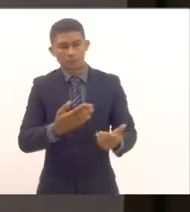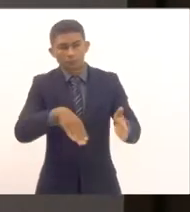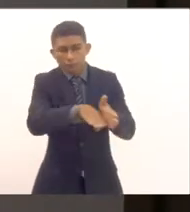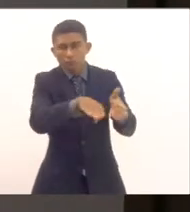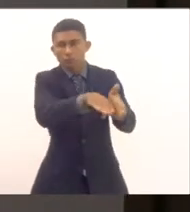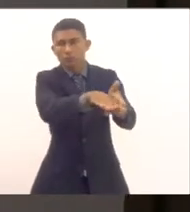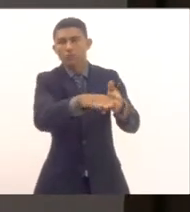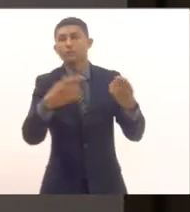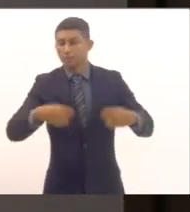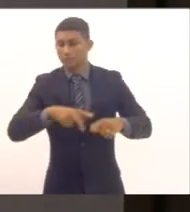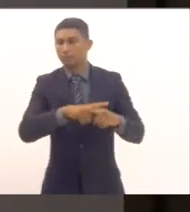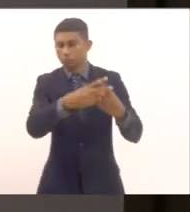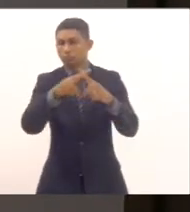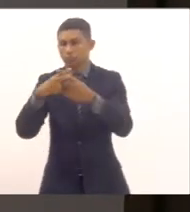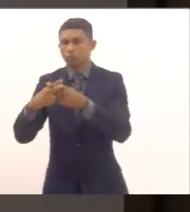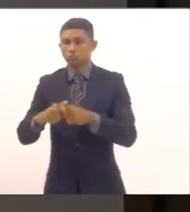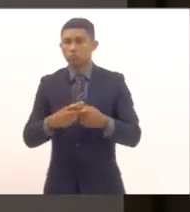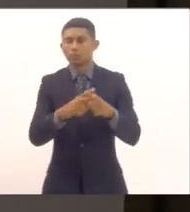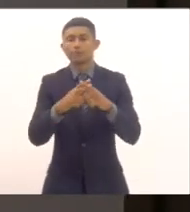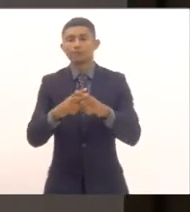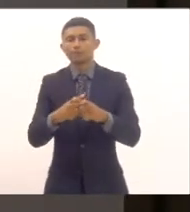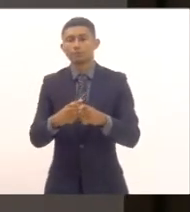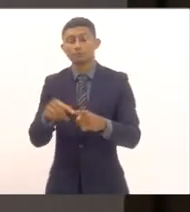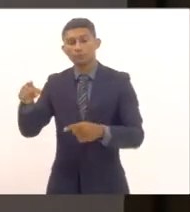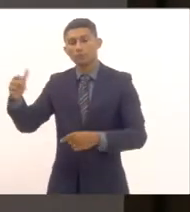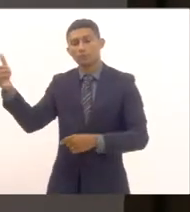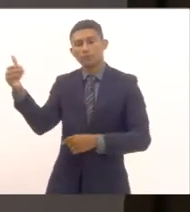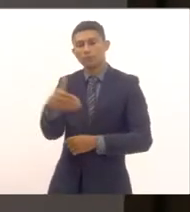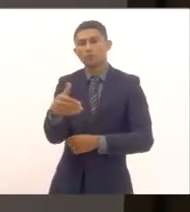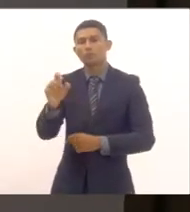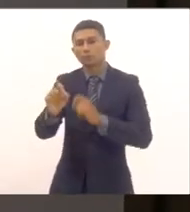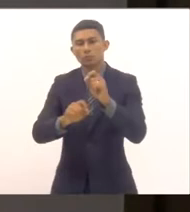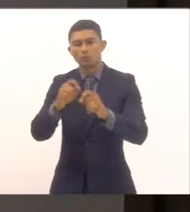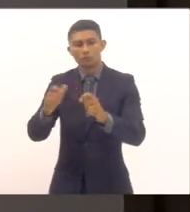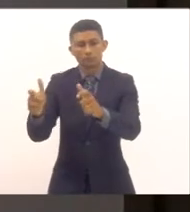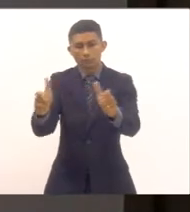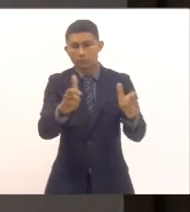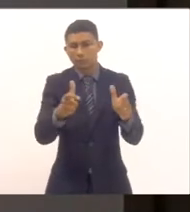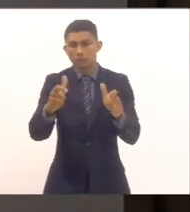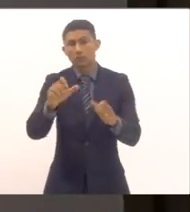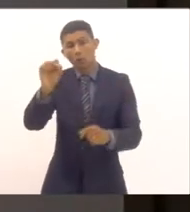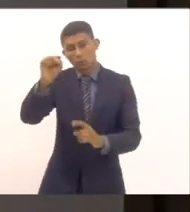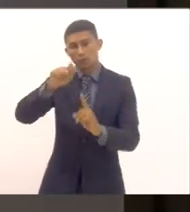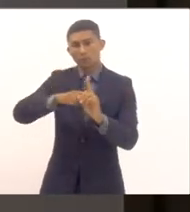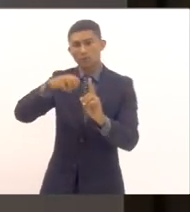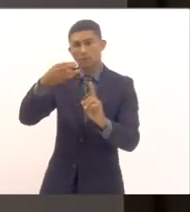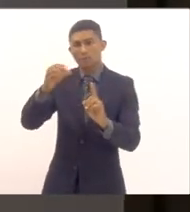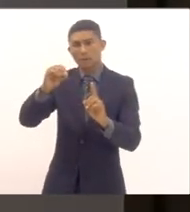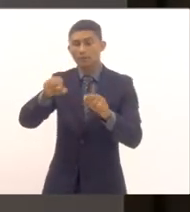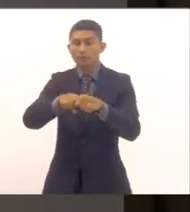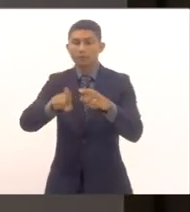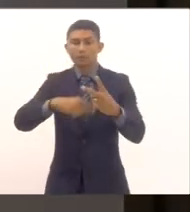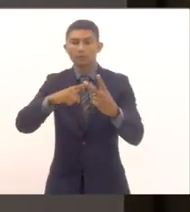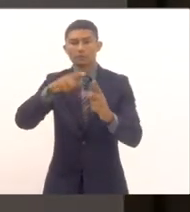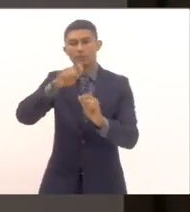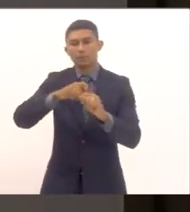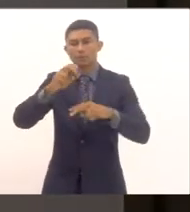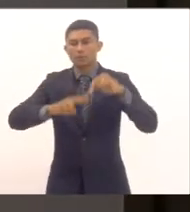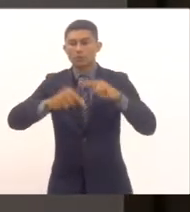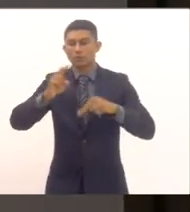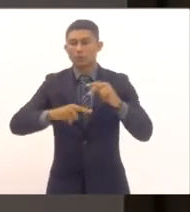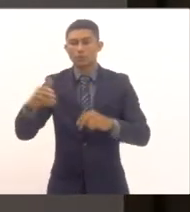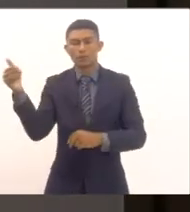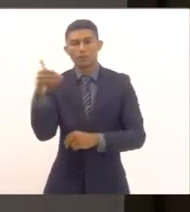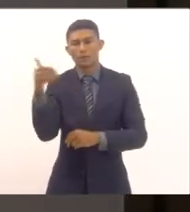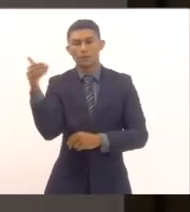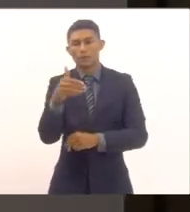manutenção aqui e invertendo é ela compareceu em 8 locais em maio e nove locais em junho para